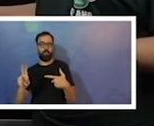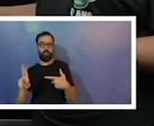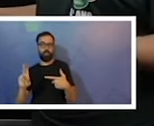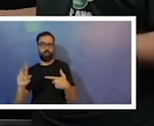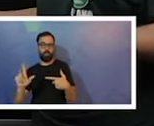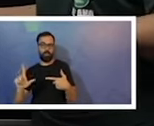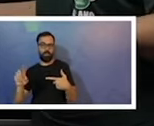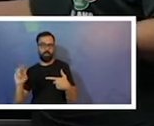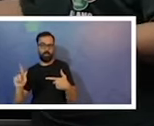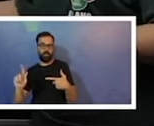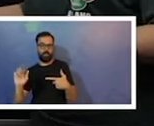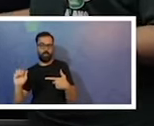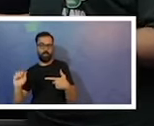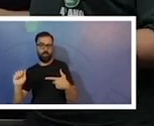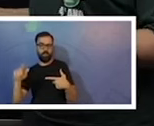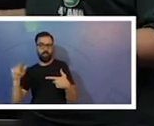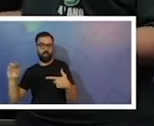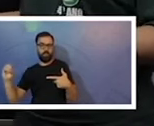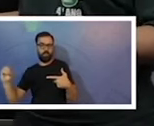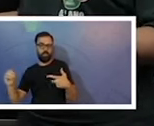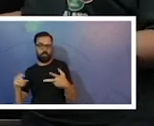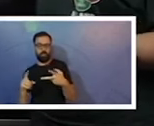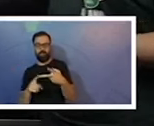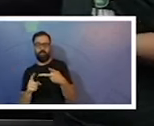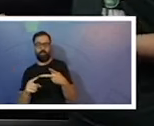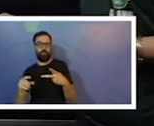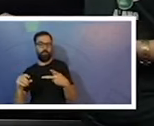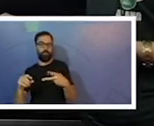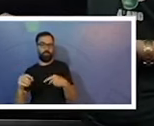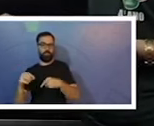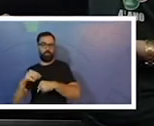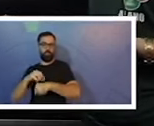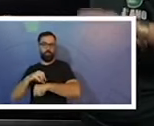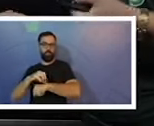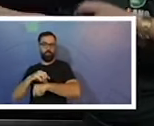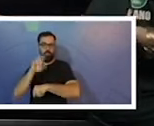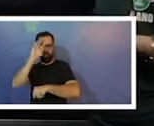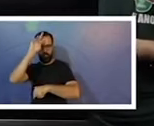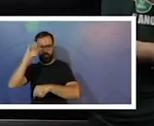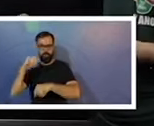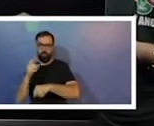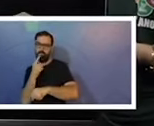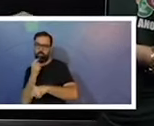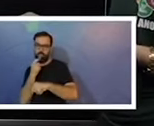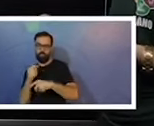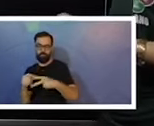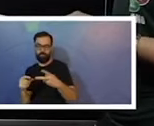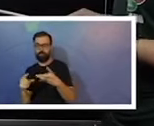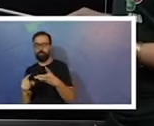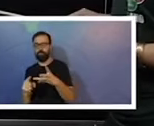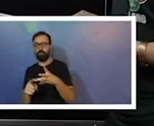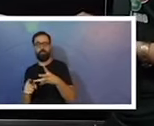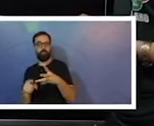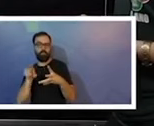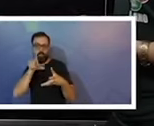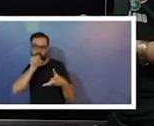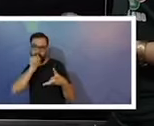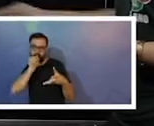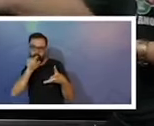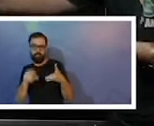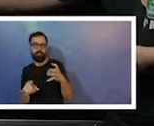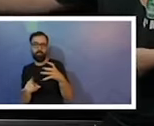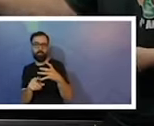A Joaninha. Agora, quem come a Joaninha? Os pássaros. Quem come os pássaros? O